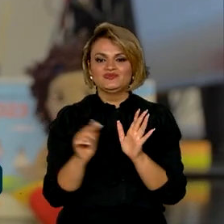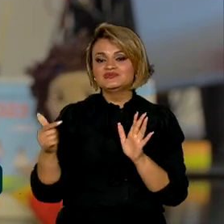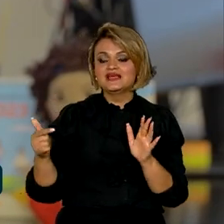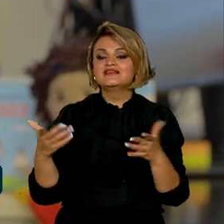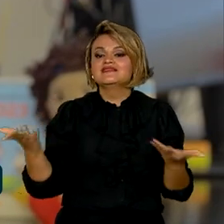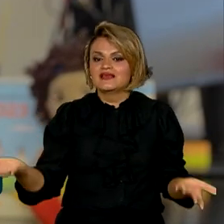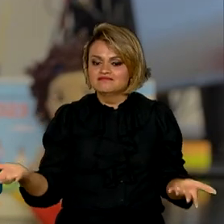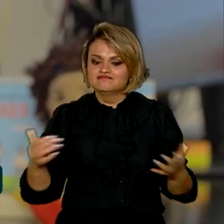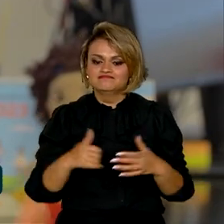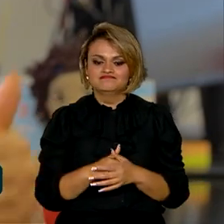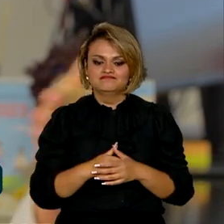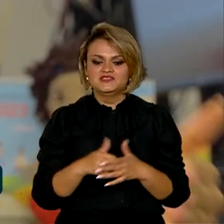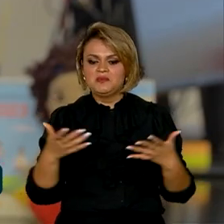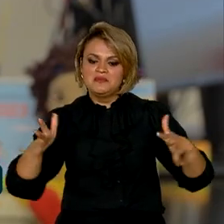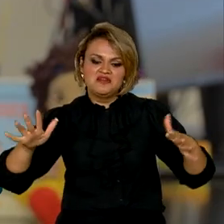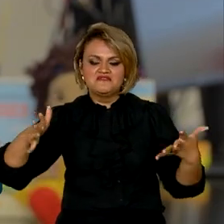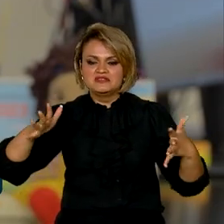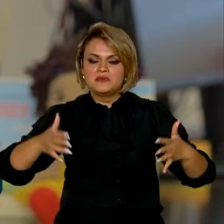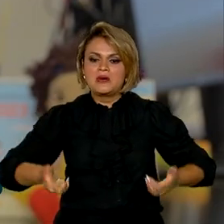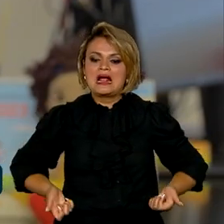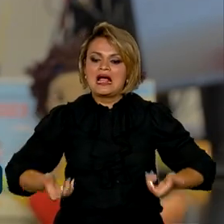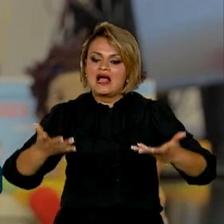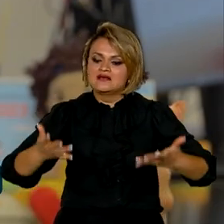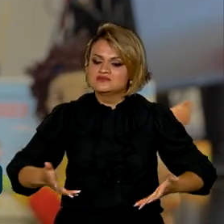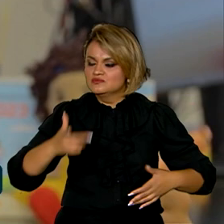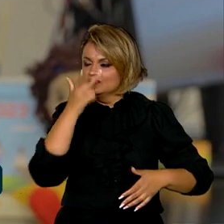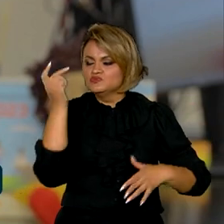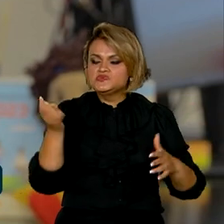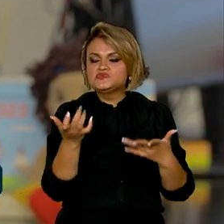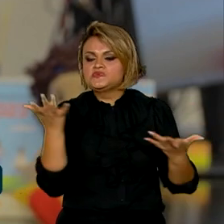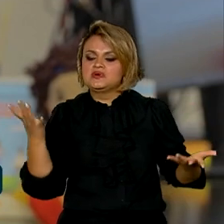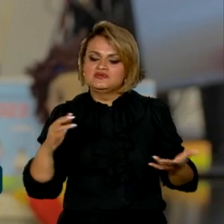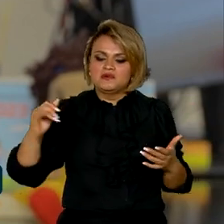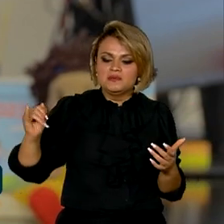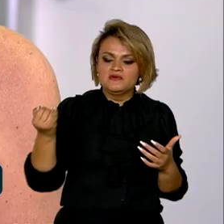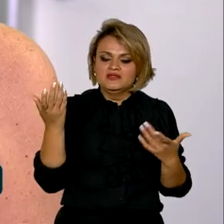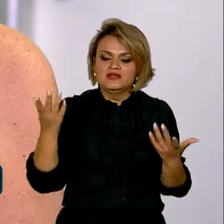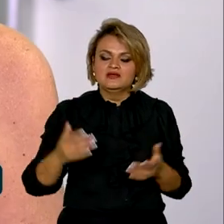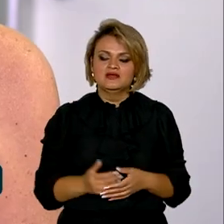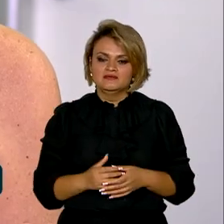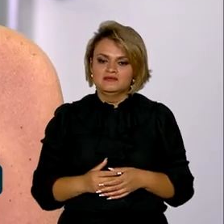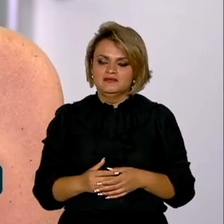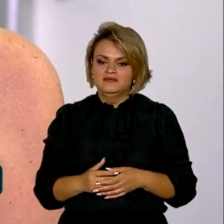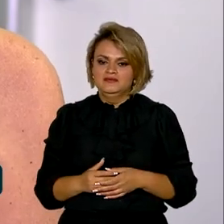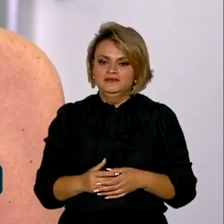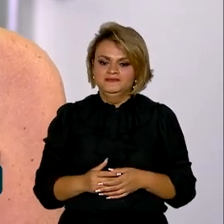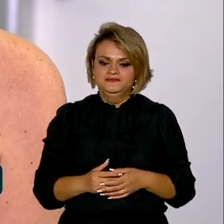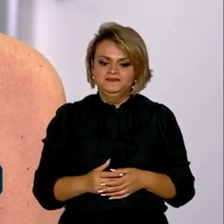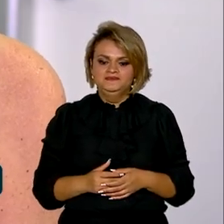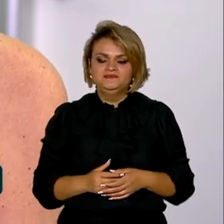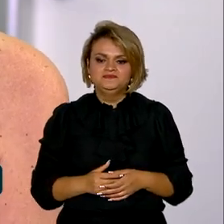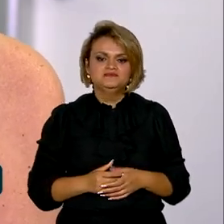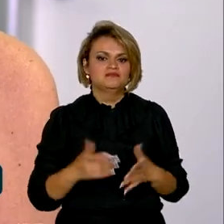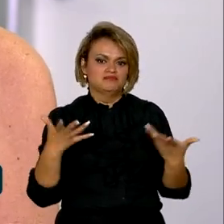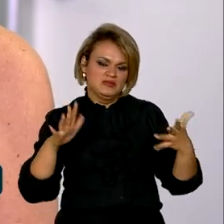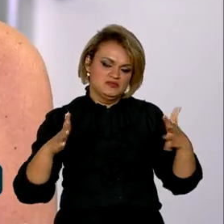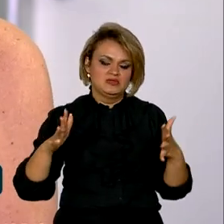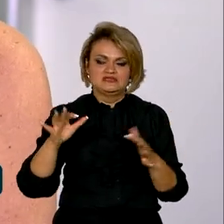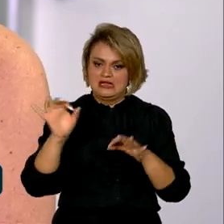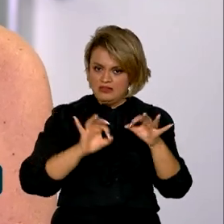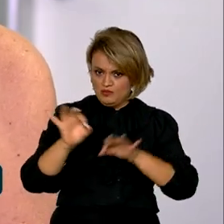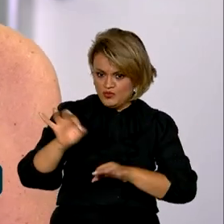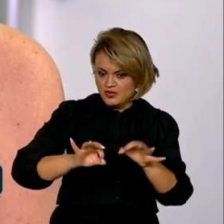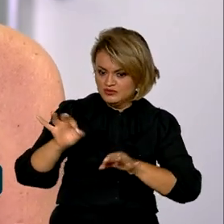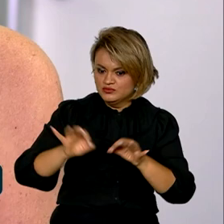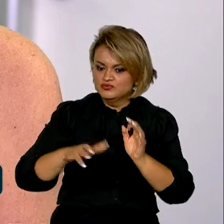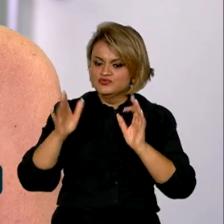orçamentária? Já tem uma previsão de quantas pessoas serão beneficiadas? Uhum. O plano está em processo de